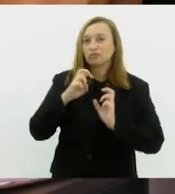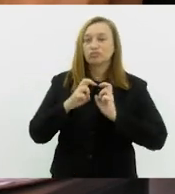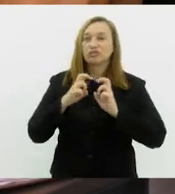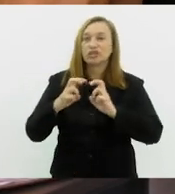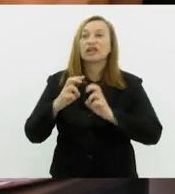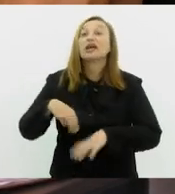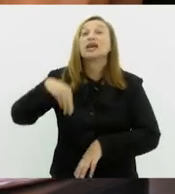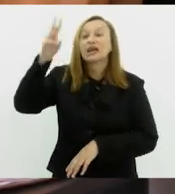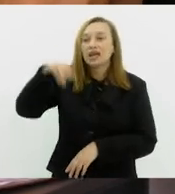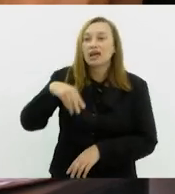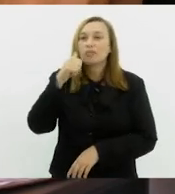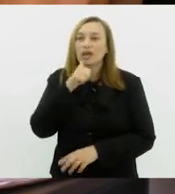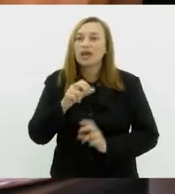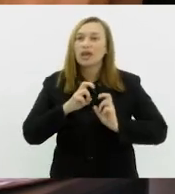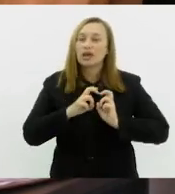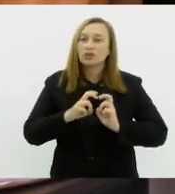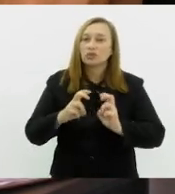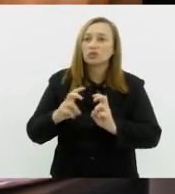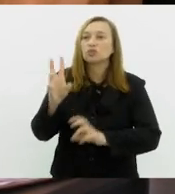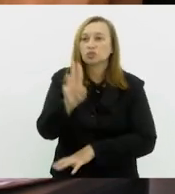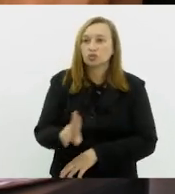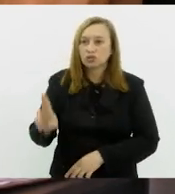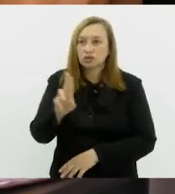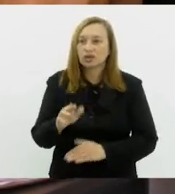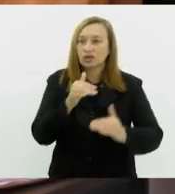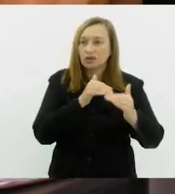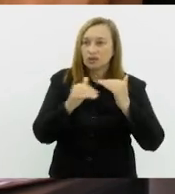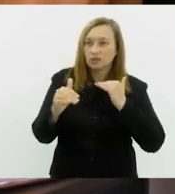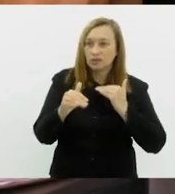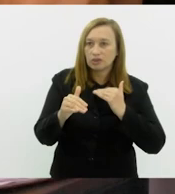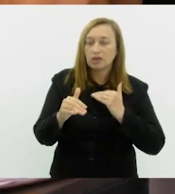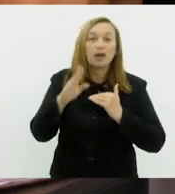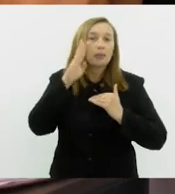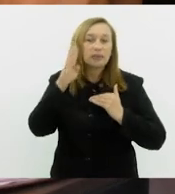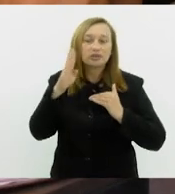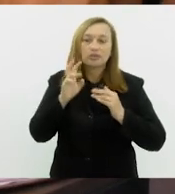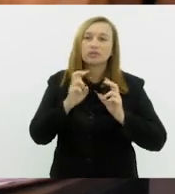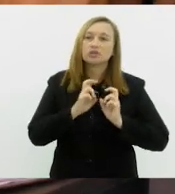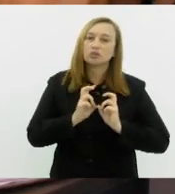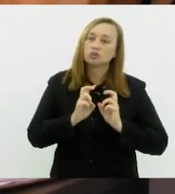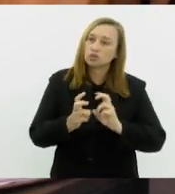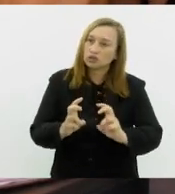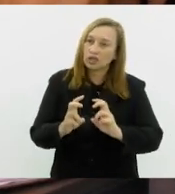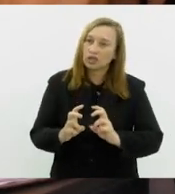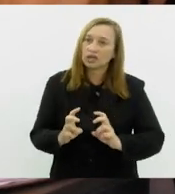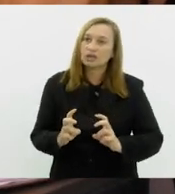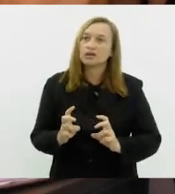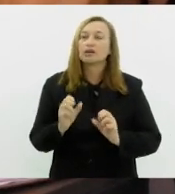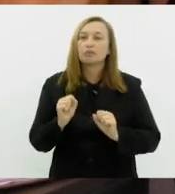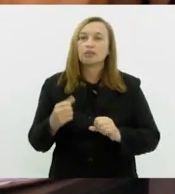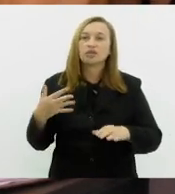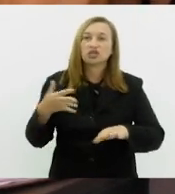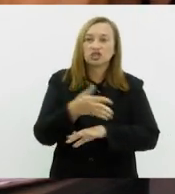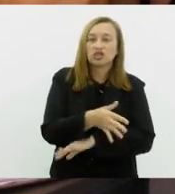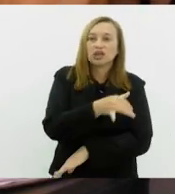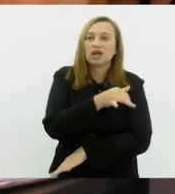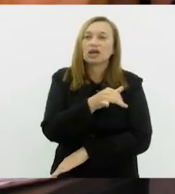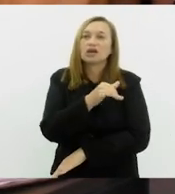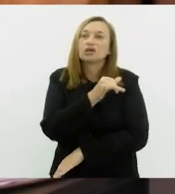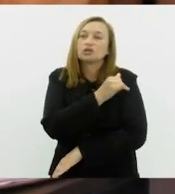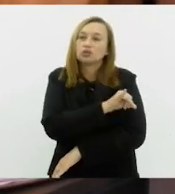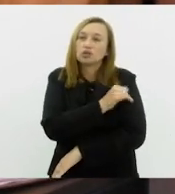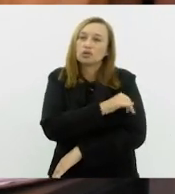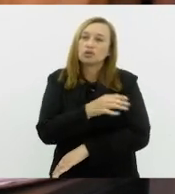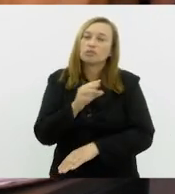as mulheres que pegam o trem, o metrô, mas, em especial, o trem da Baixada Fluminense, para poderem chegar ao Rio para cuidar